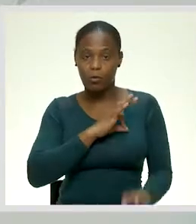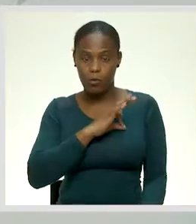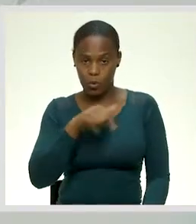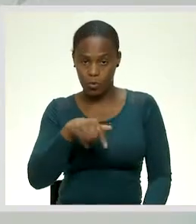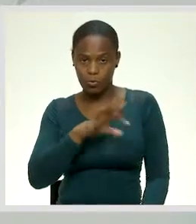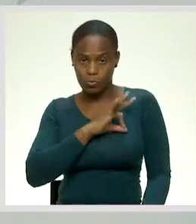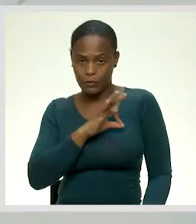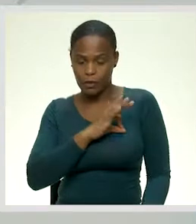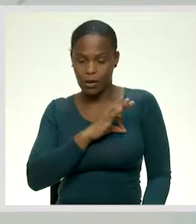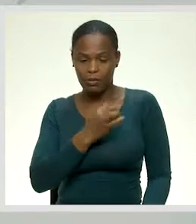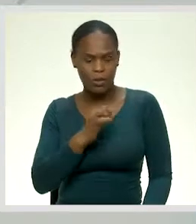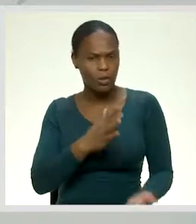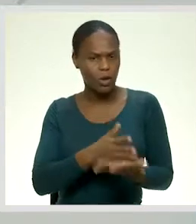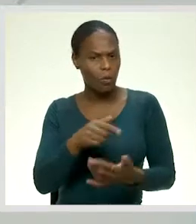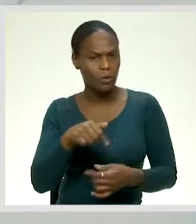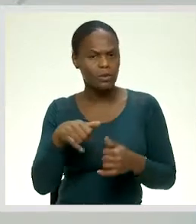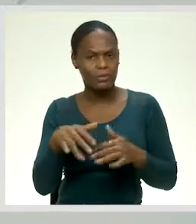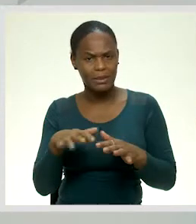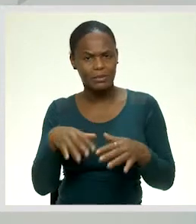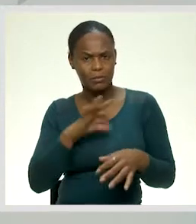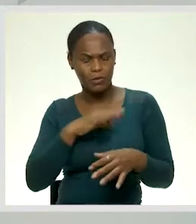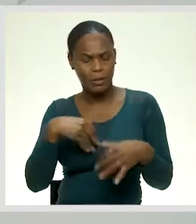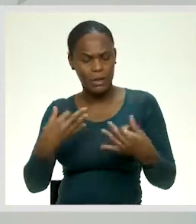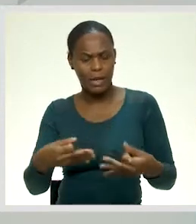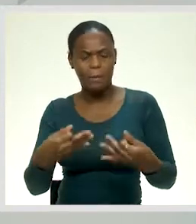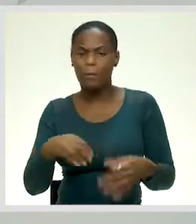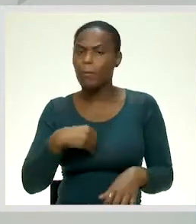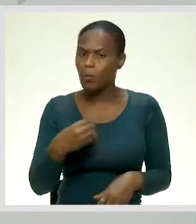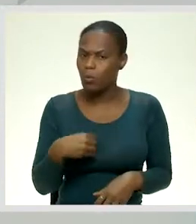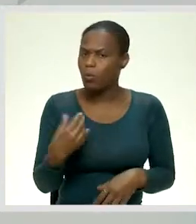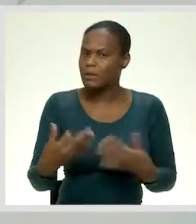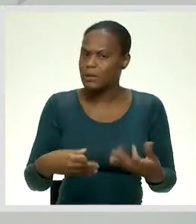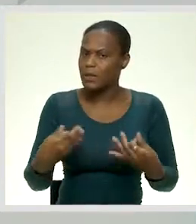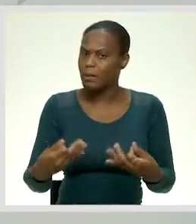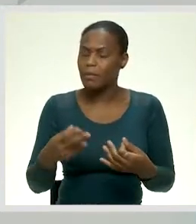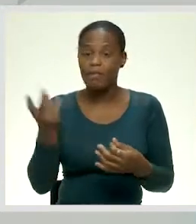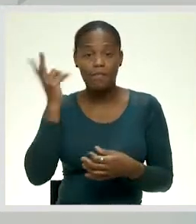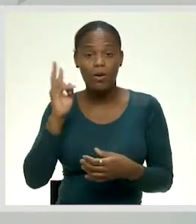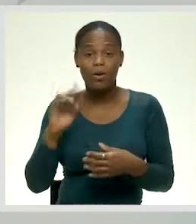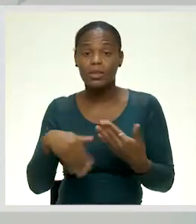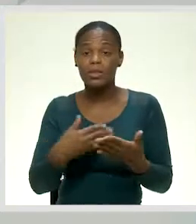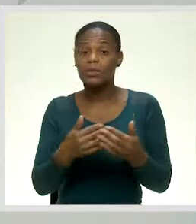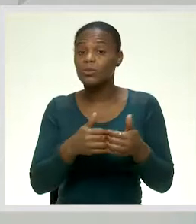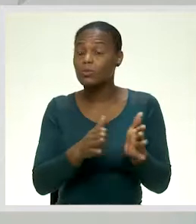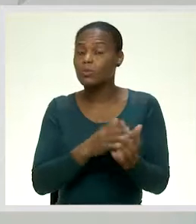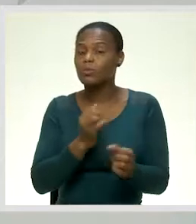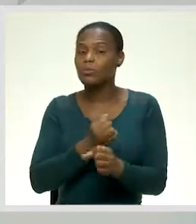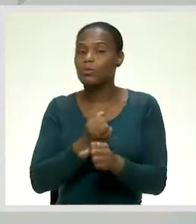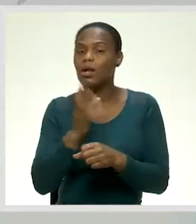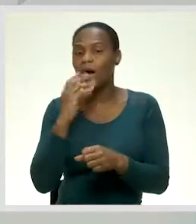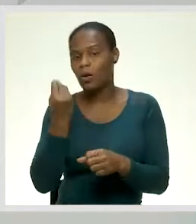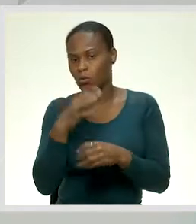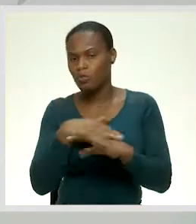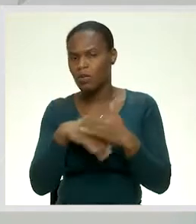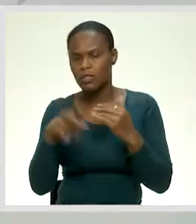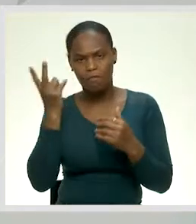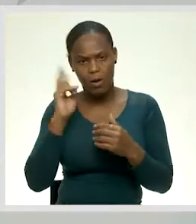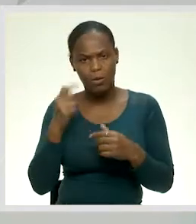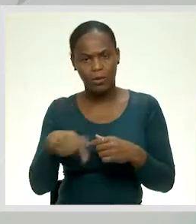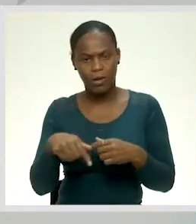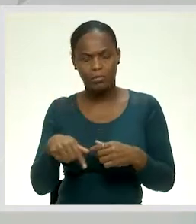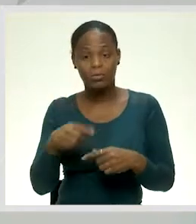não só hoje, mas sempre, tem a preocupação de valorizar todo o trabalho que o aluno faz. Por isso é importante, quando o